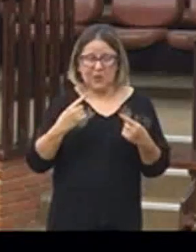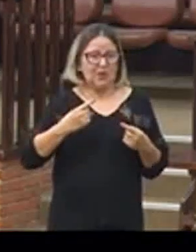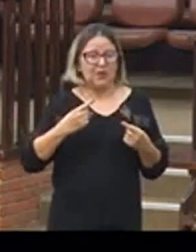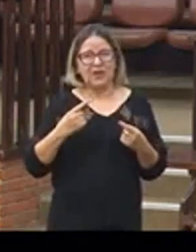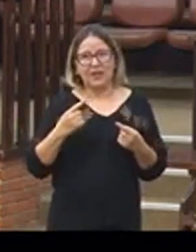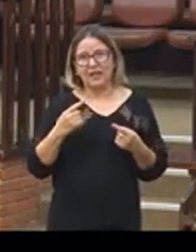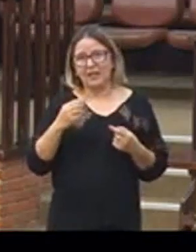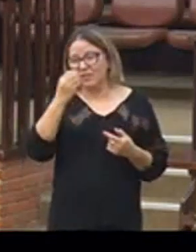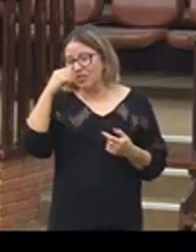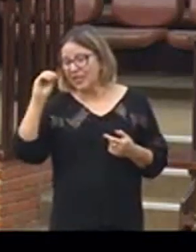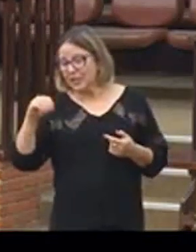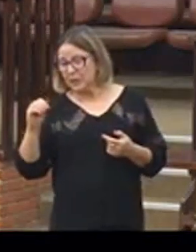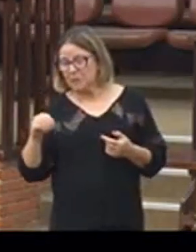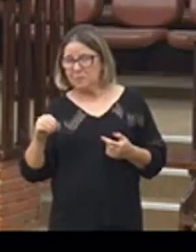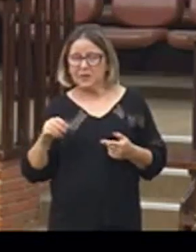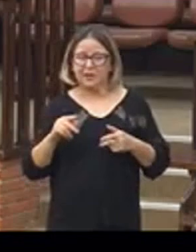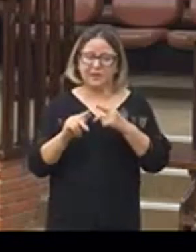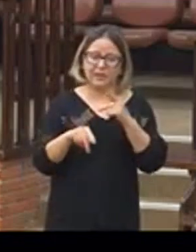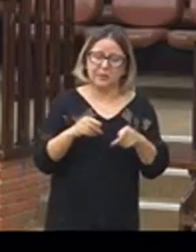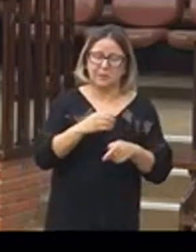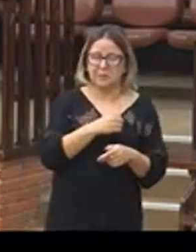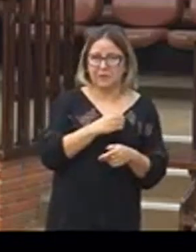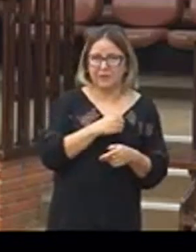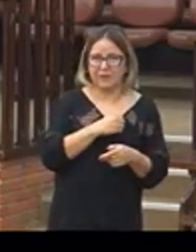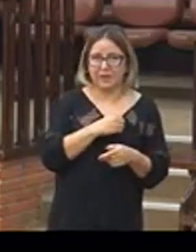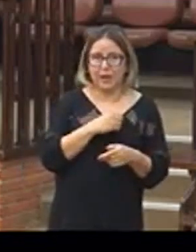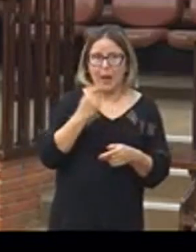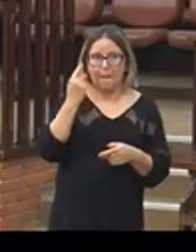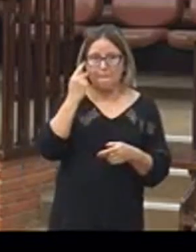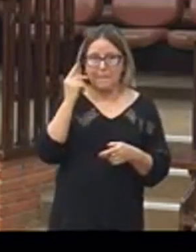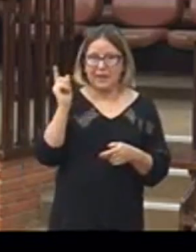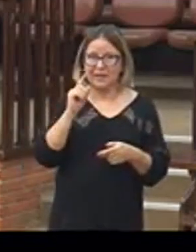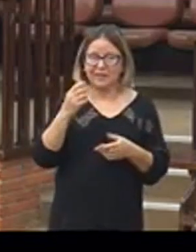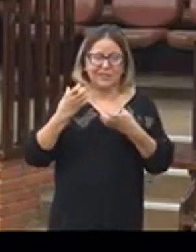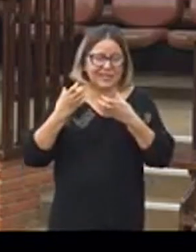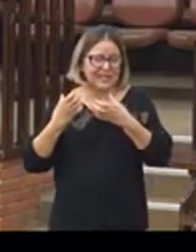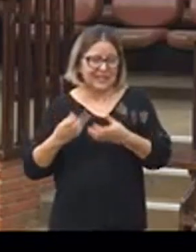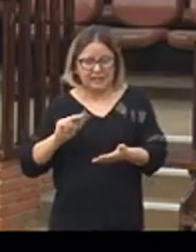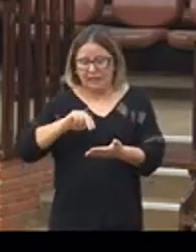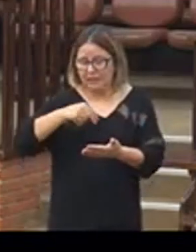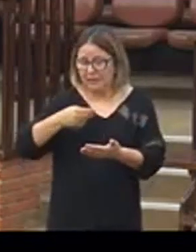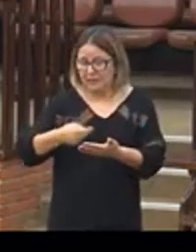vos fatigueis, desmaiando em vossa alma.